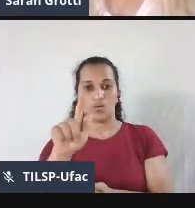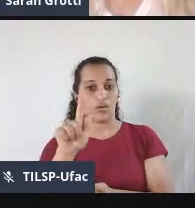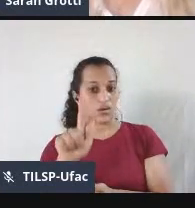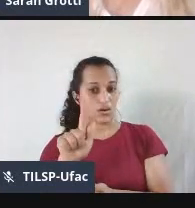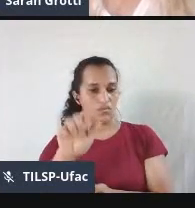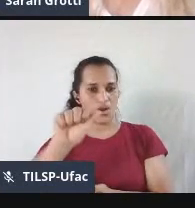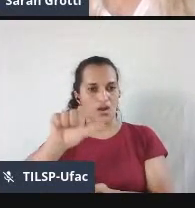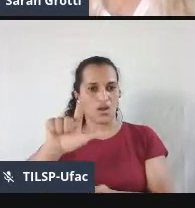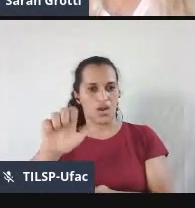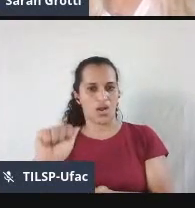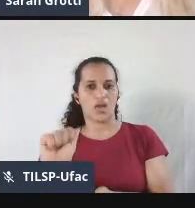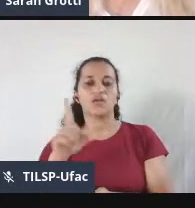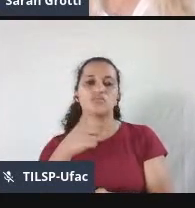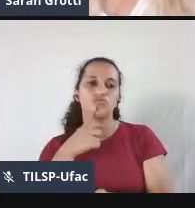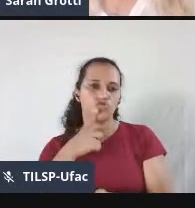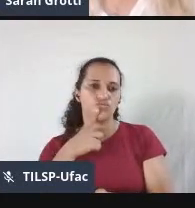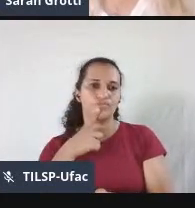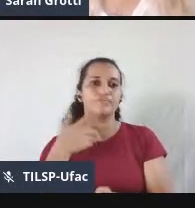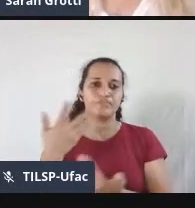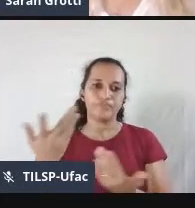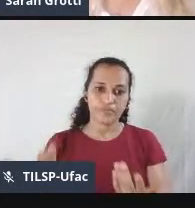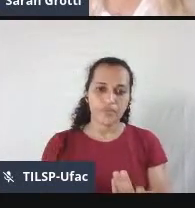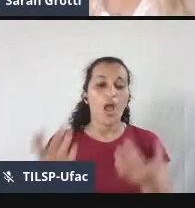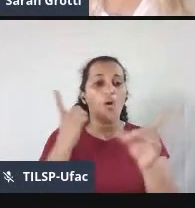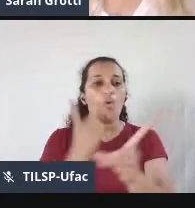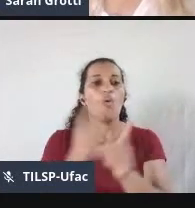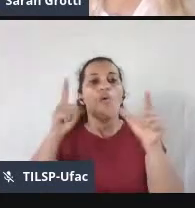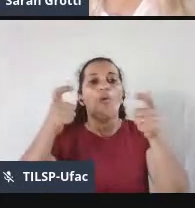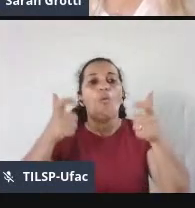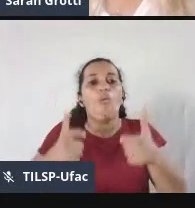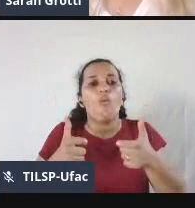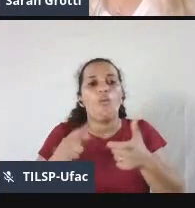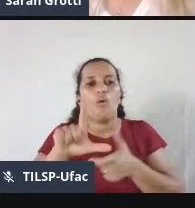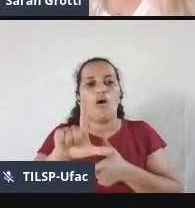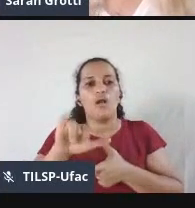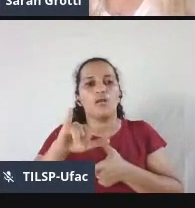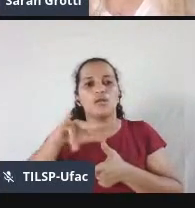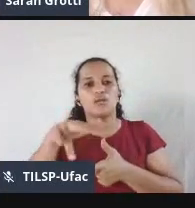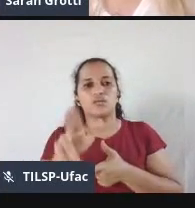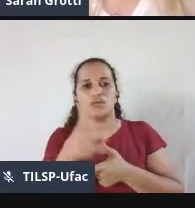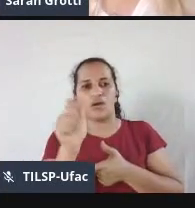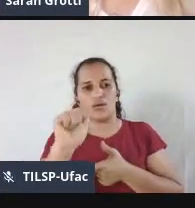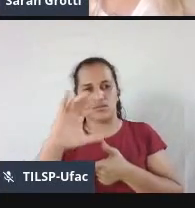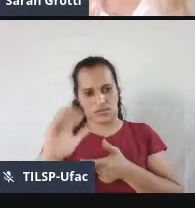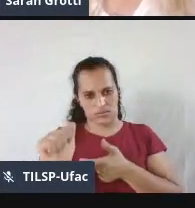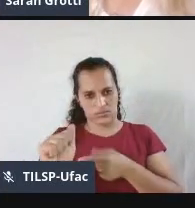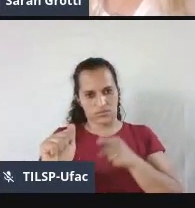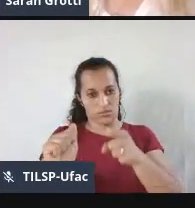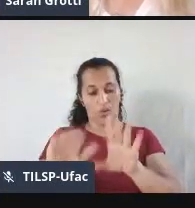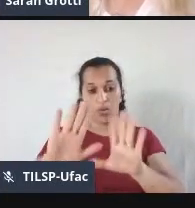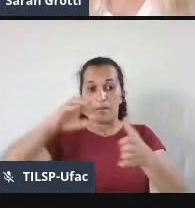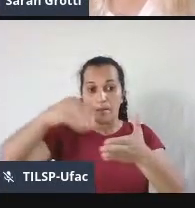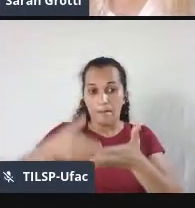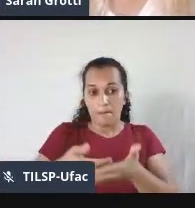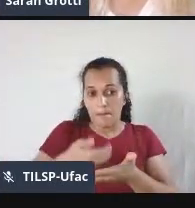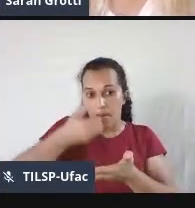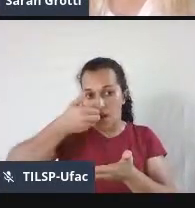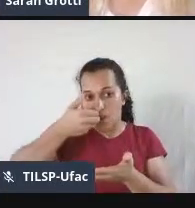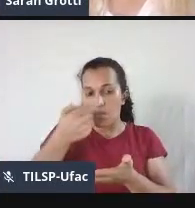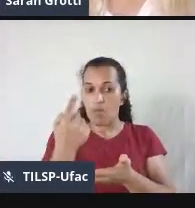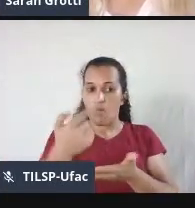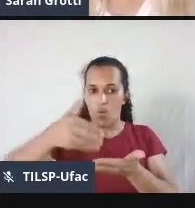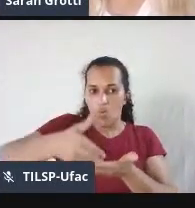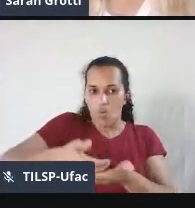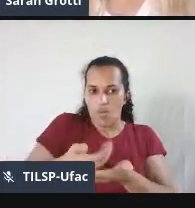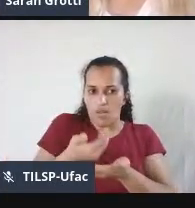por dia. Onde a gente encontra, que eu falei, na linhaça. Você está ingerindo ali uma colher de chia ou linhaça por dia,